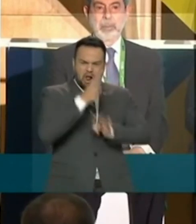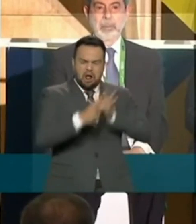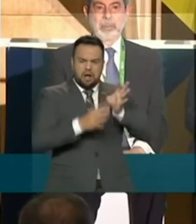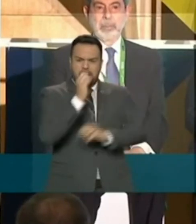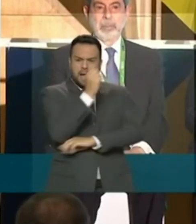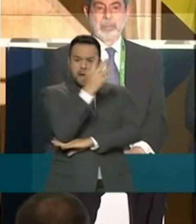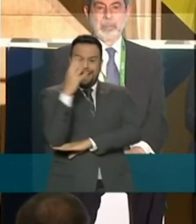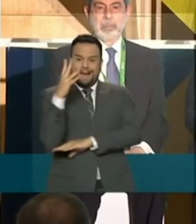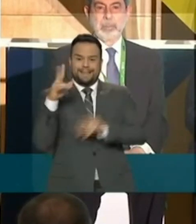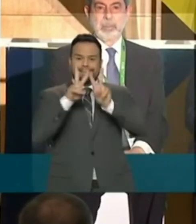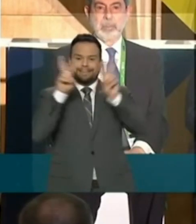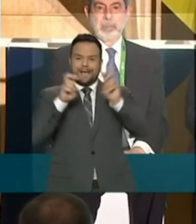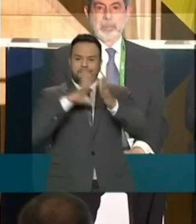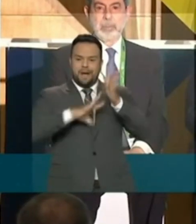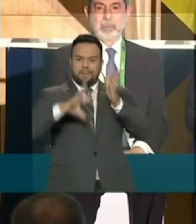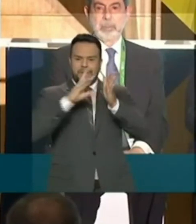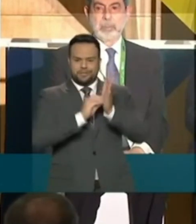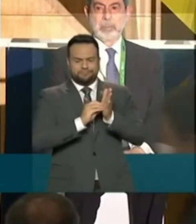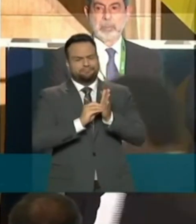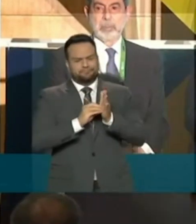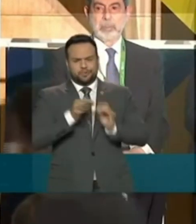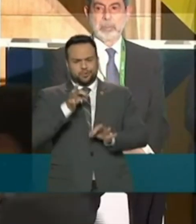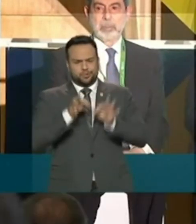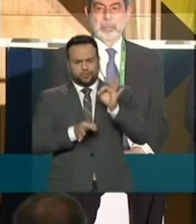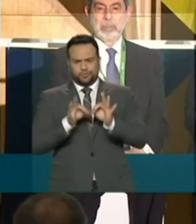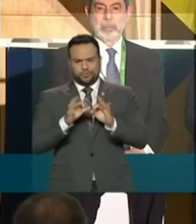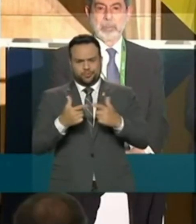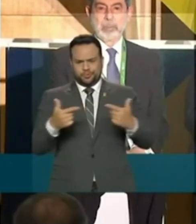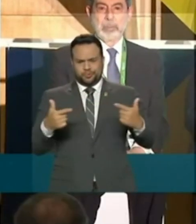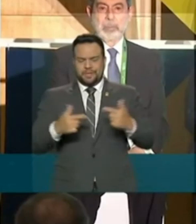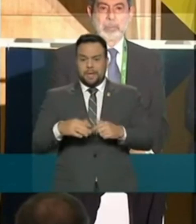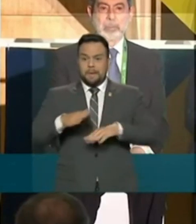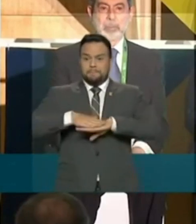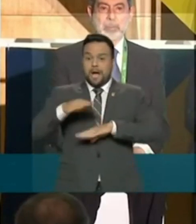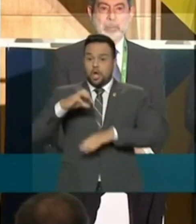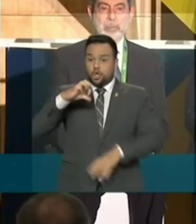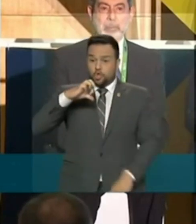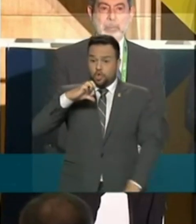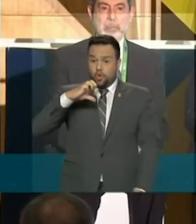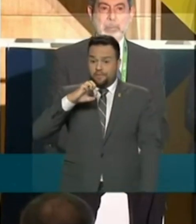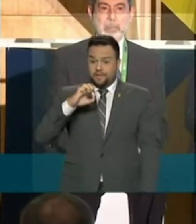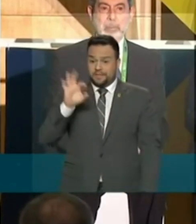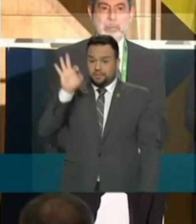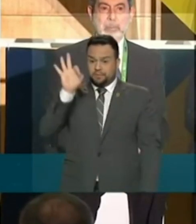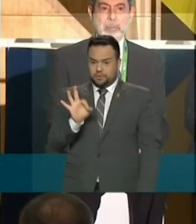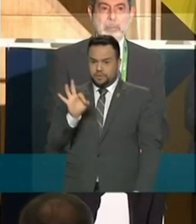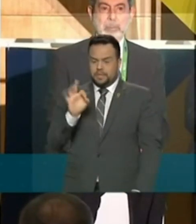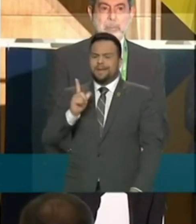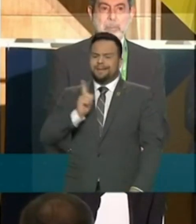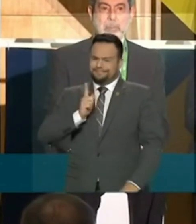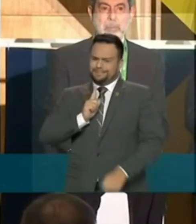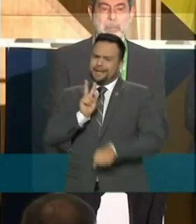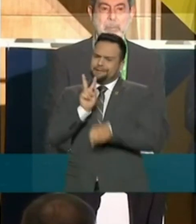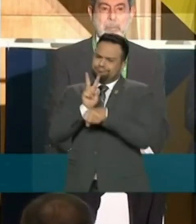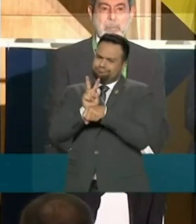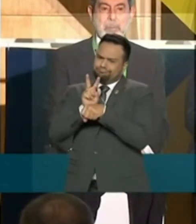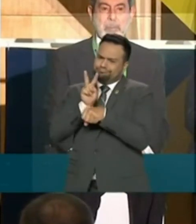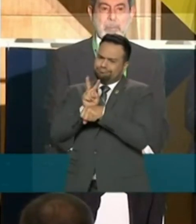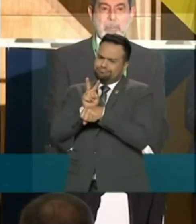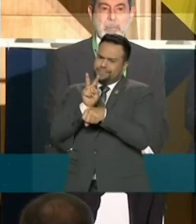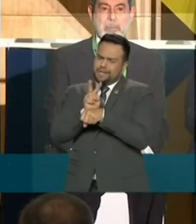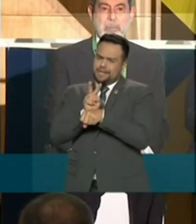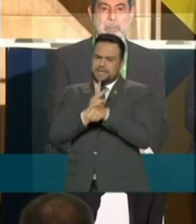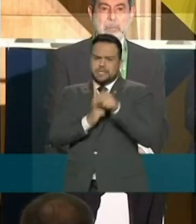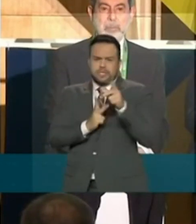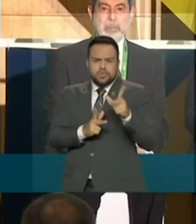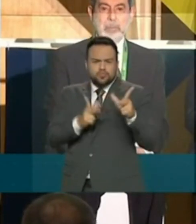justos. Lá, mais de 90% daquela área está preservada. Está exatamente